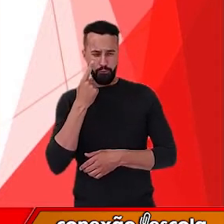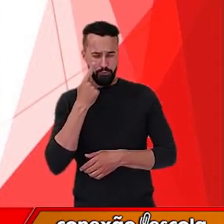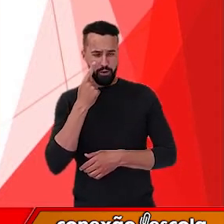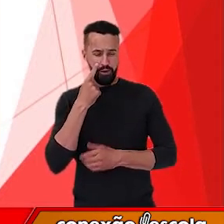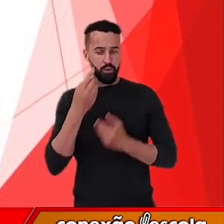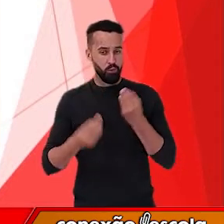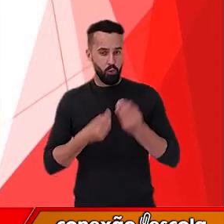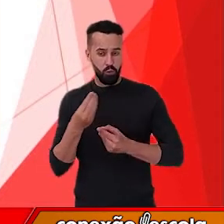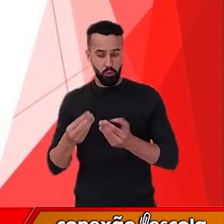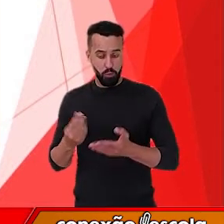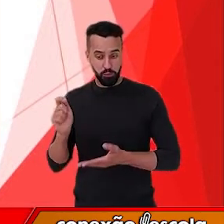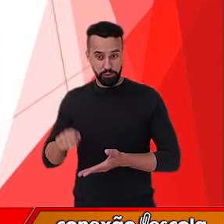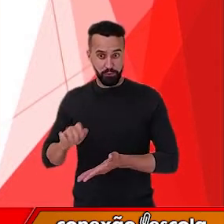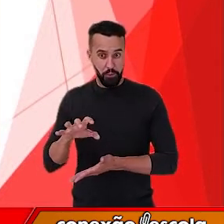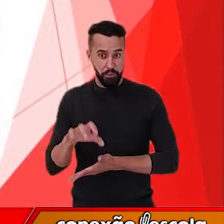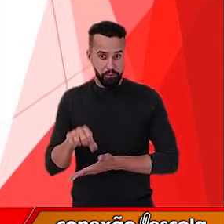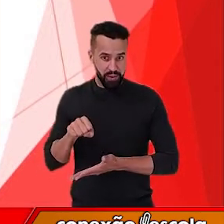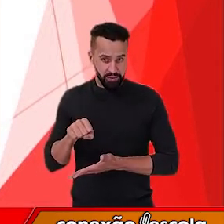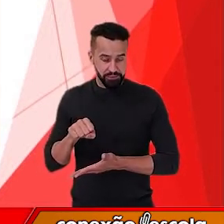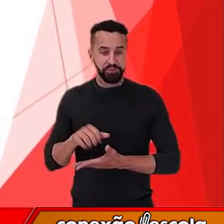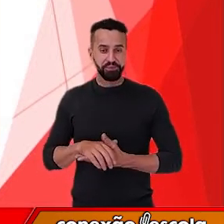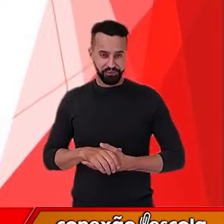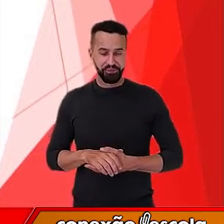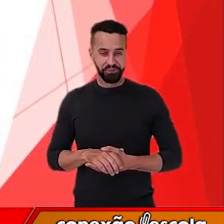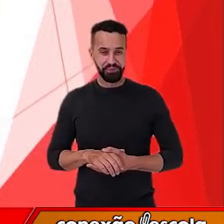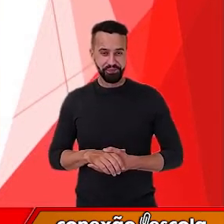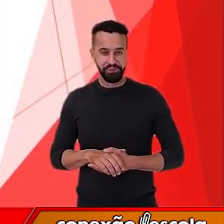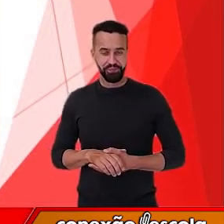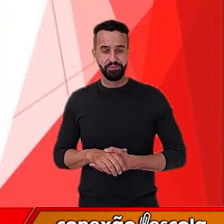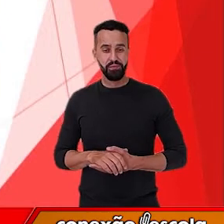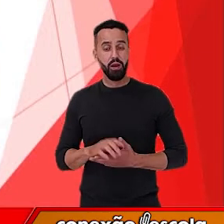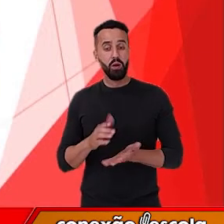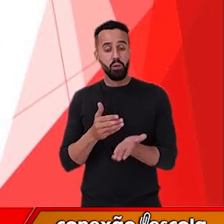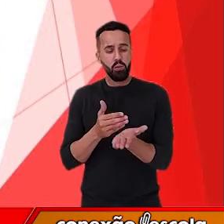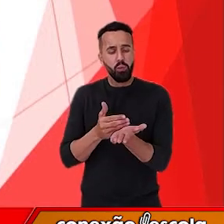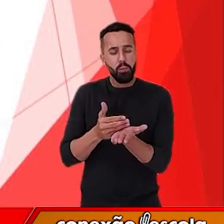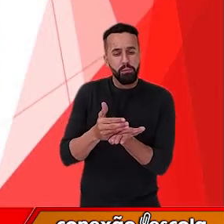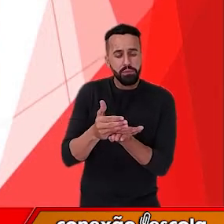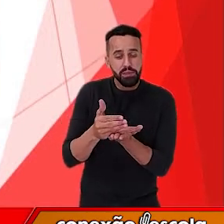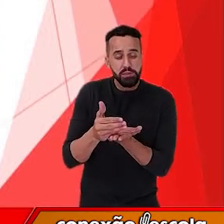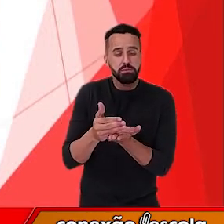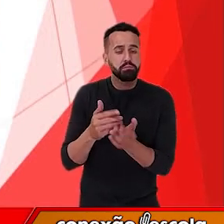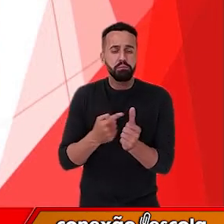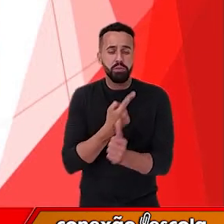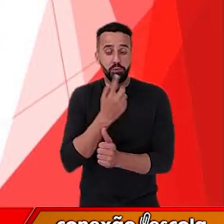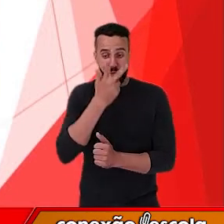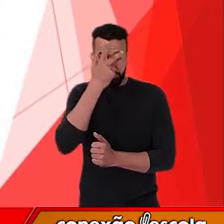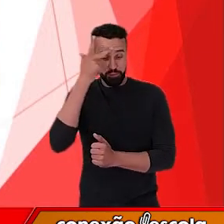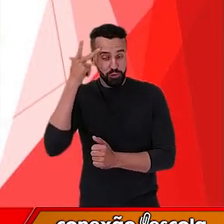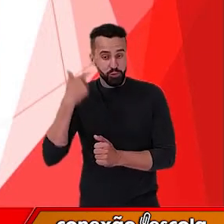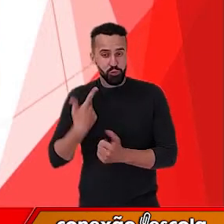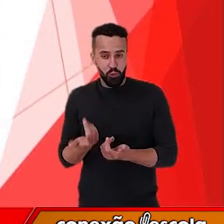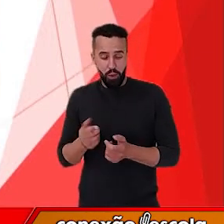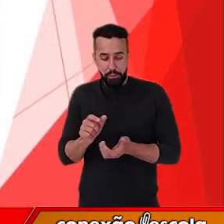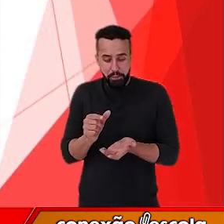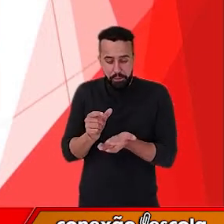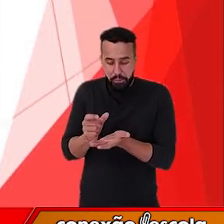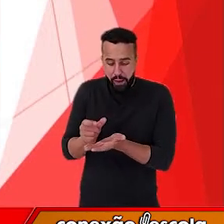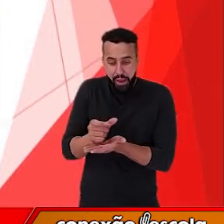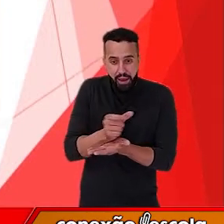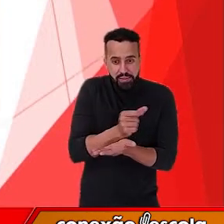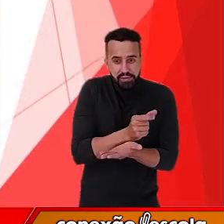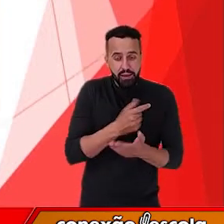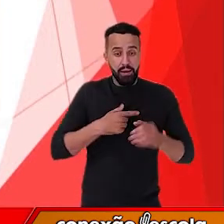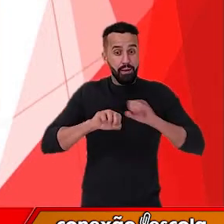pouquinho nós vamos explicar melhor. Sempre quem começa o jogo é quem está com as pedras mais claras. Então, no início